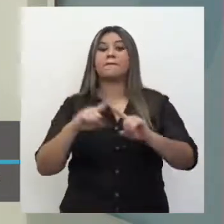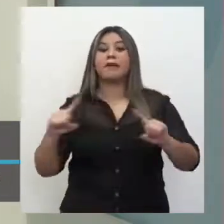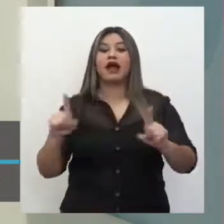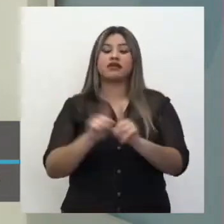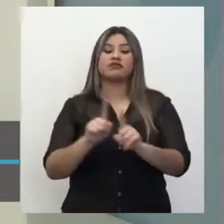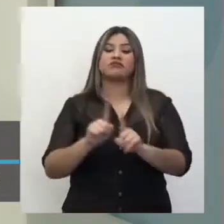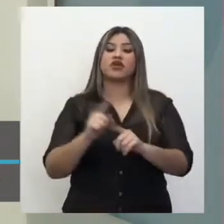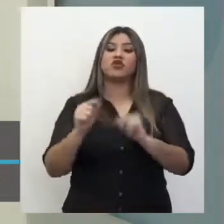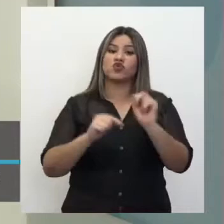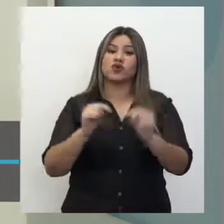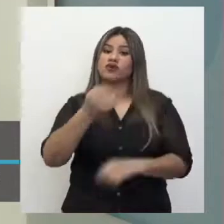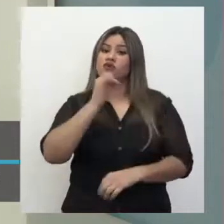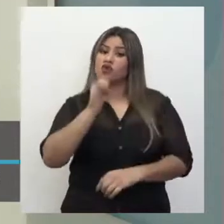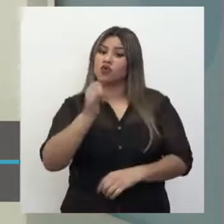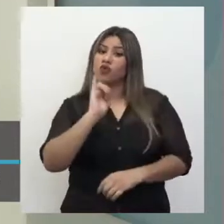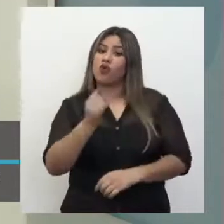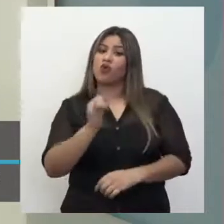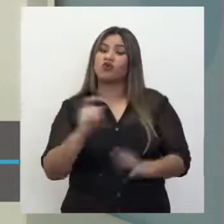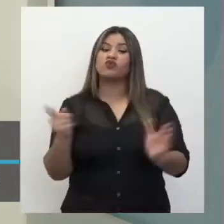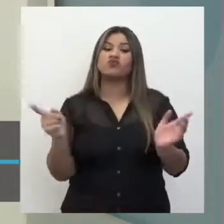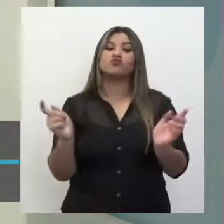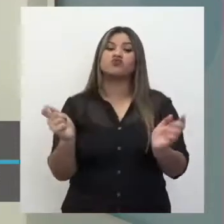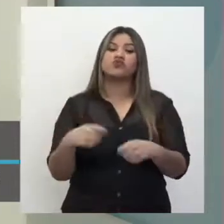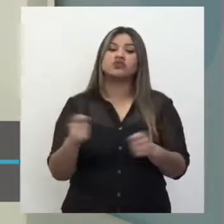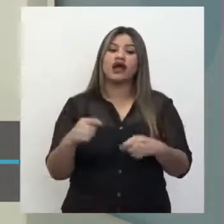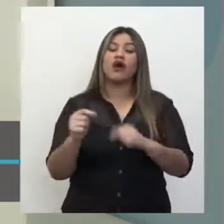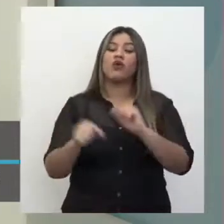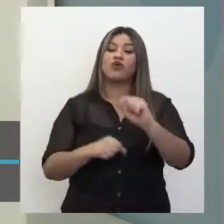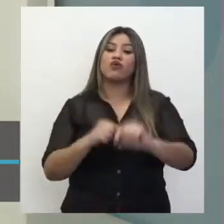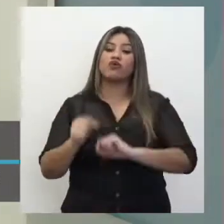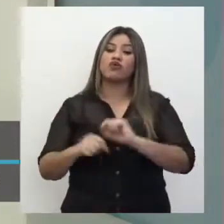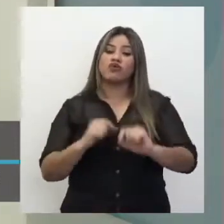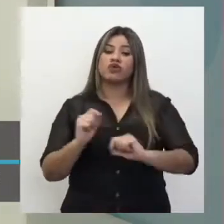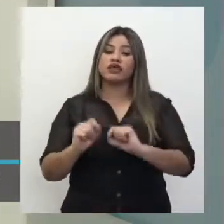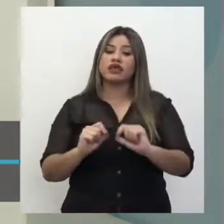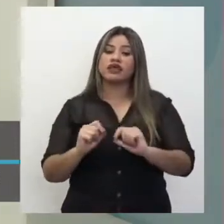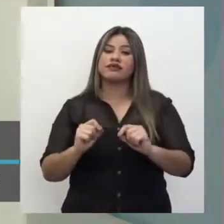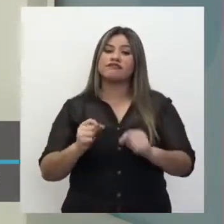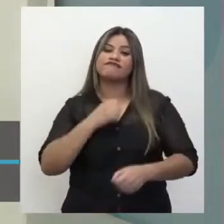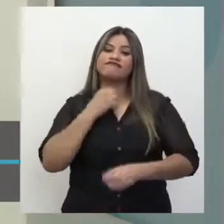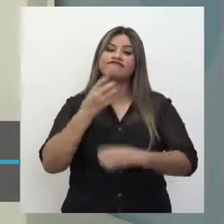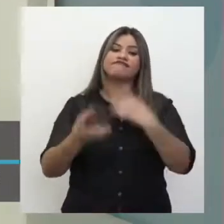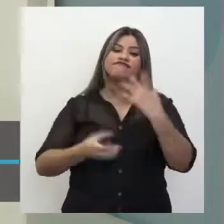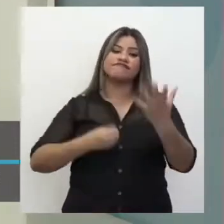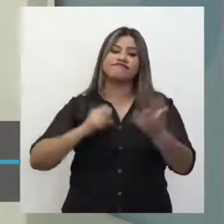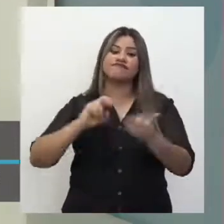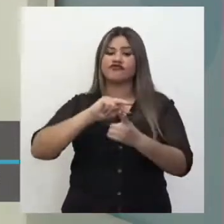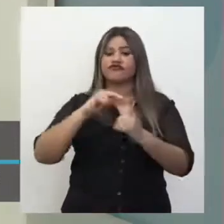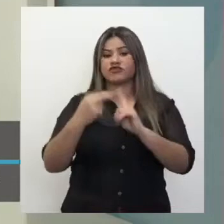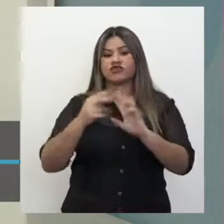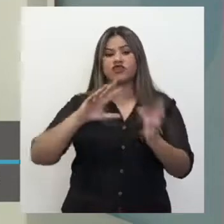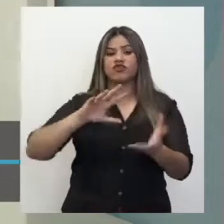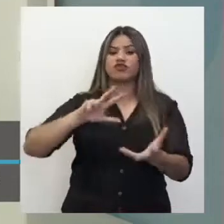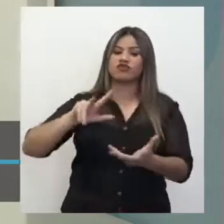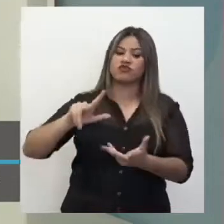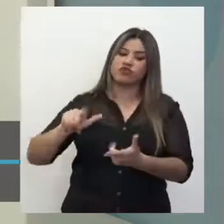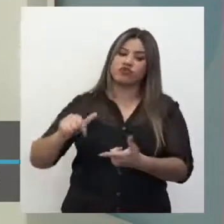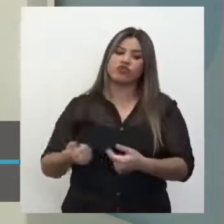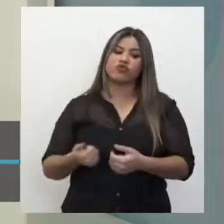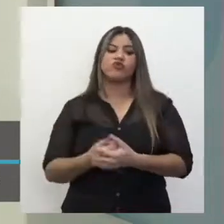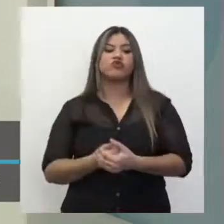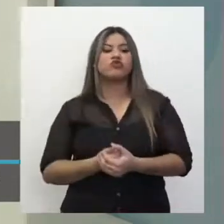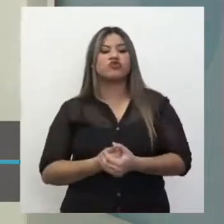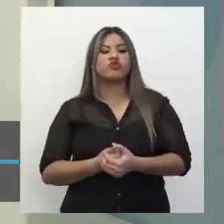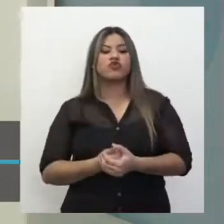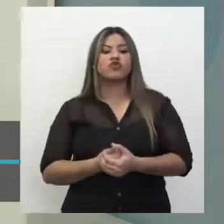por meio de um conto, você vai expressar... sua visão do mundo, de repente, né? Sim, a visão